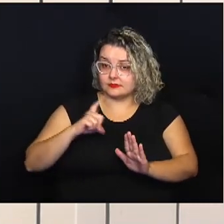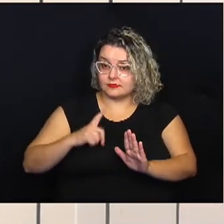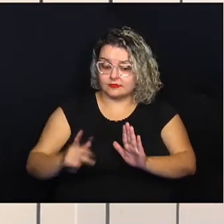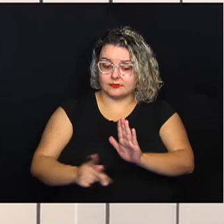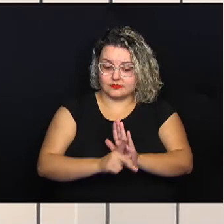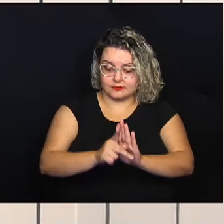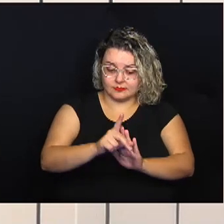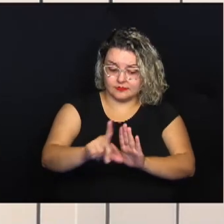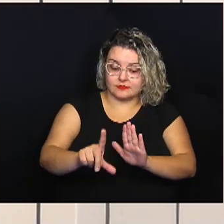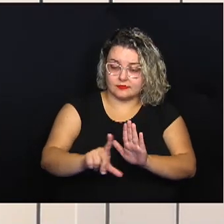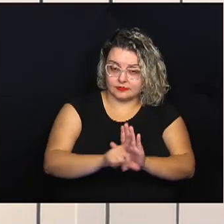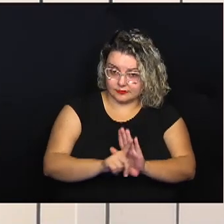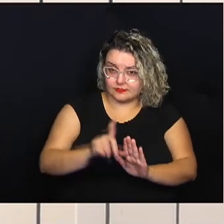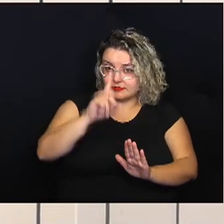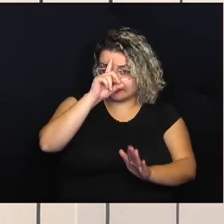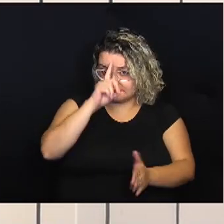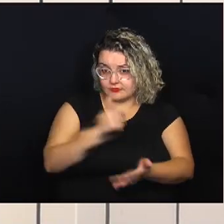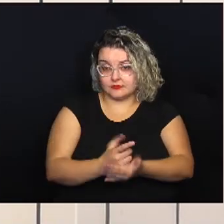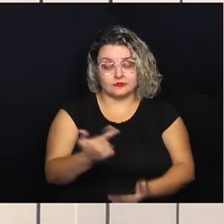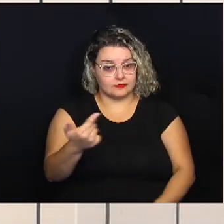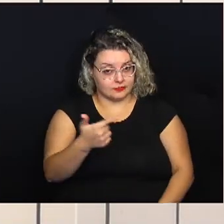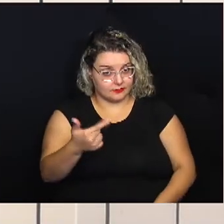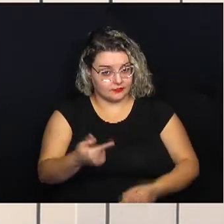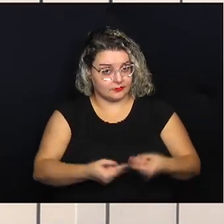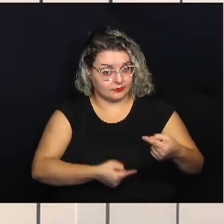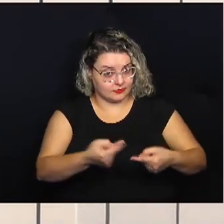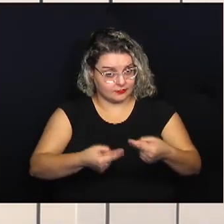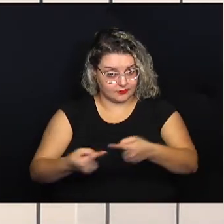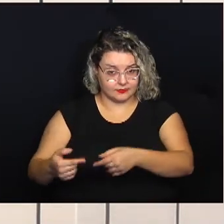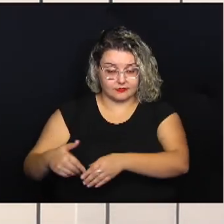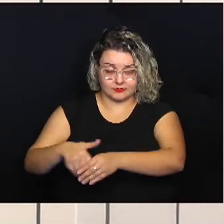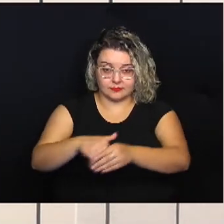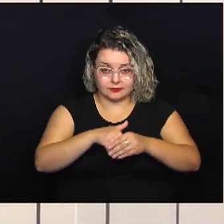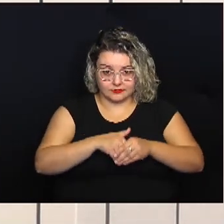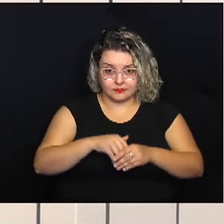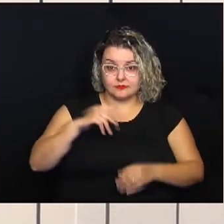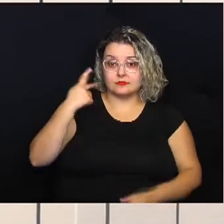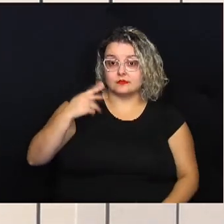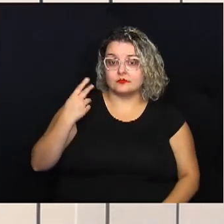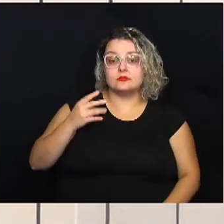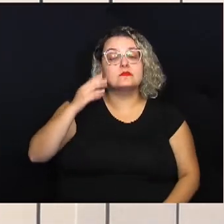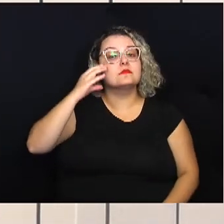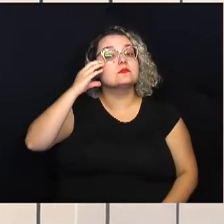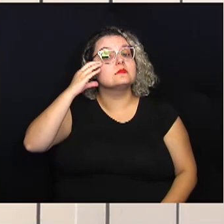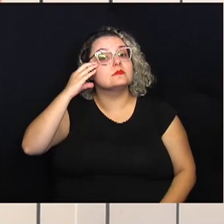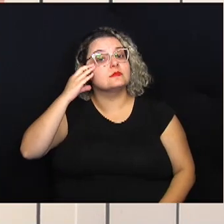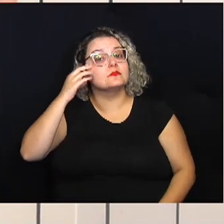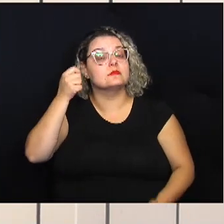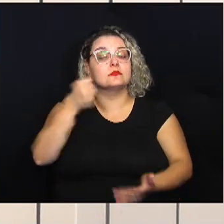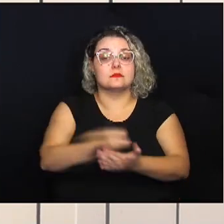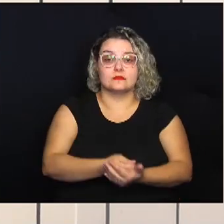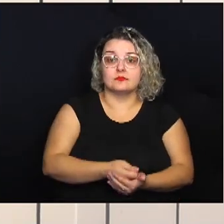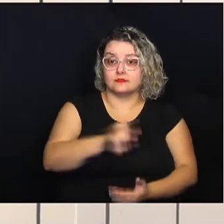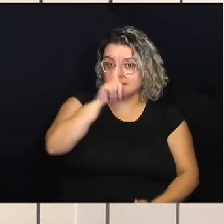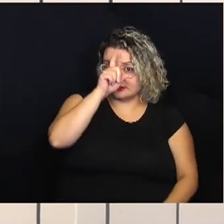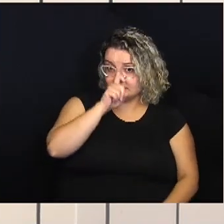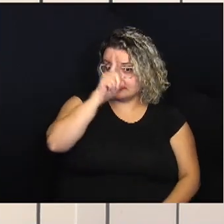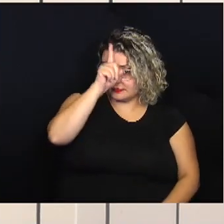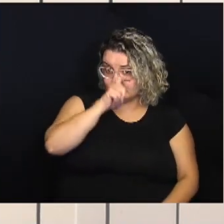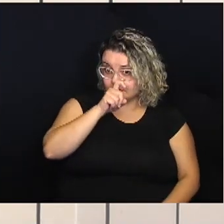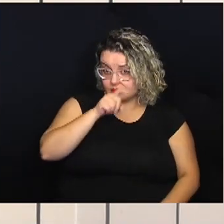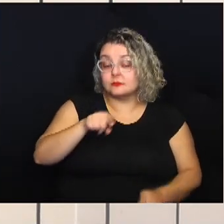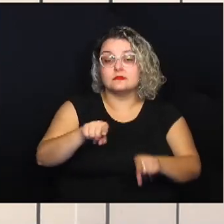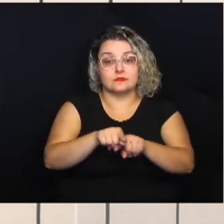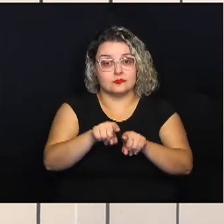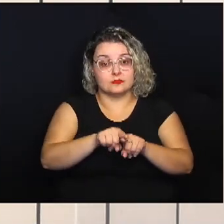em definitivo, portanto em segunda análise, de autoria do vereador Luiz Cirilo, que obriga hospitais e